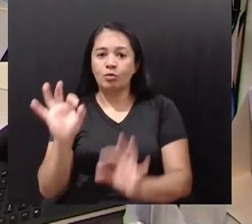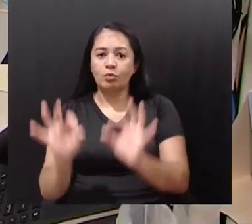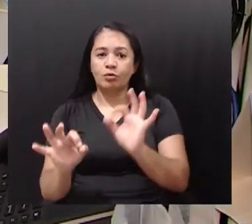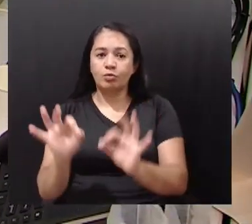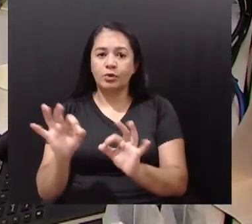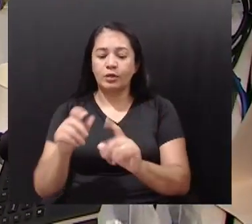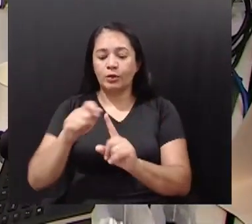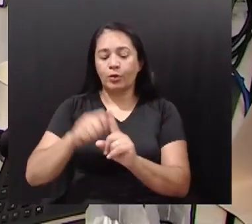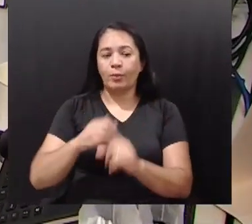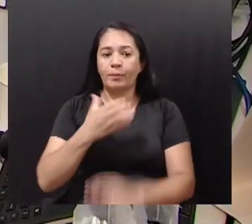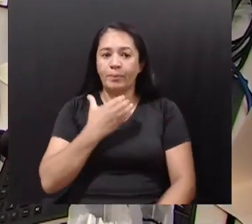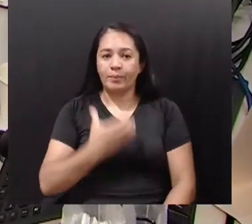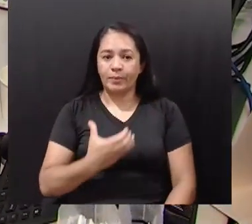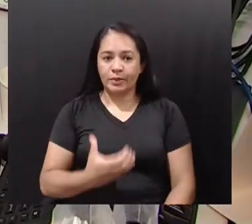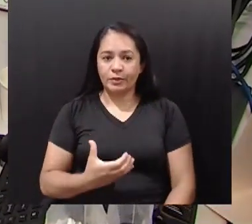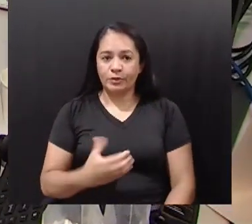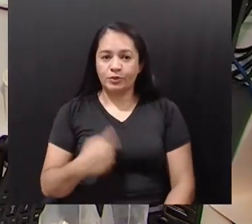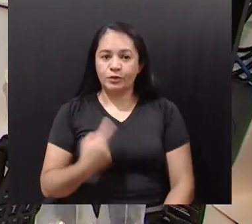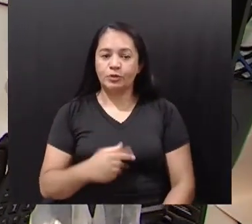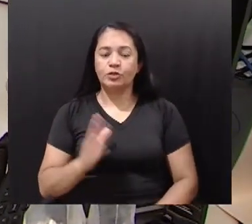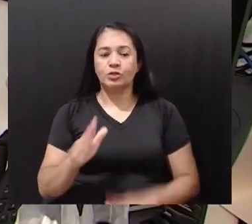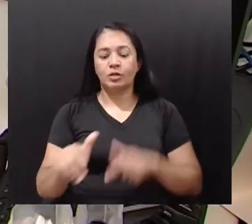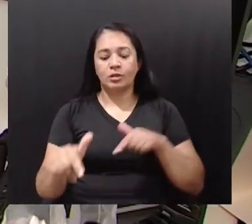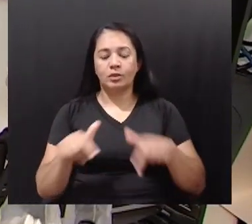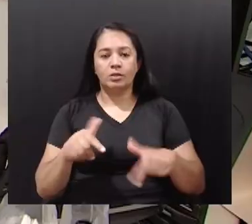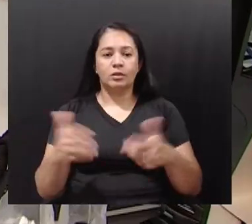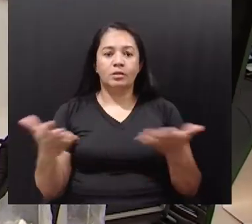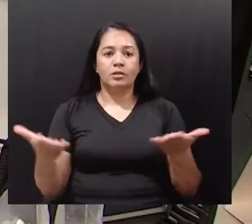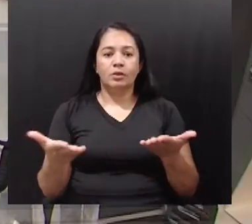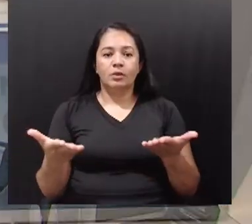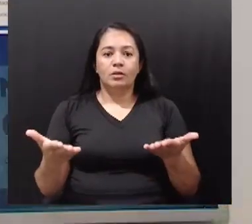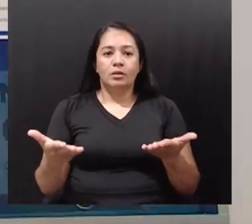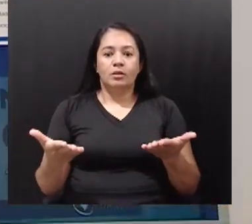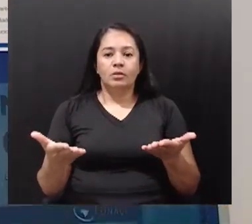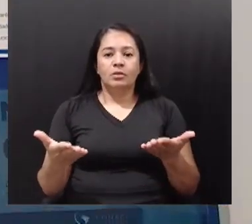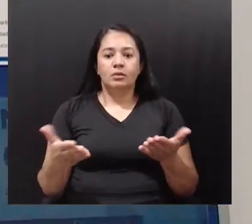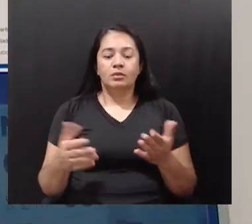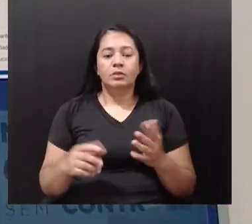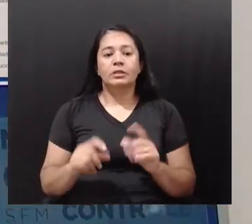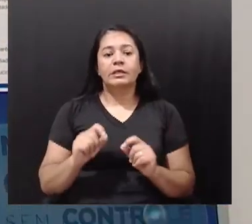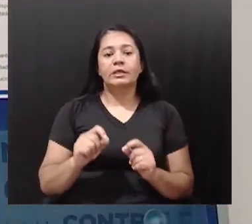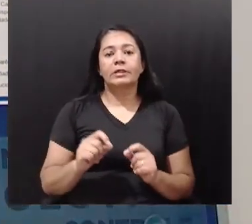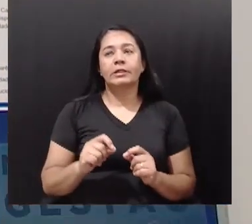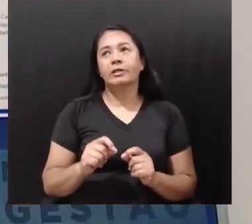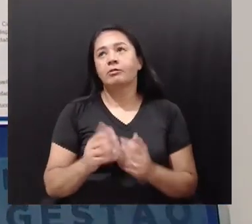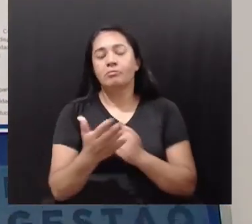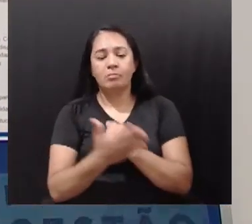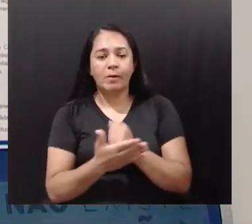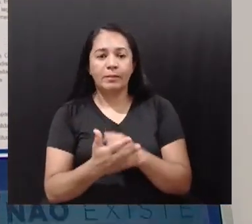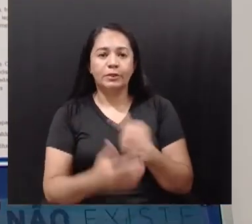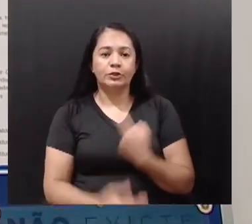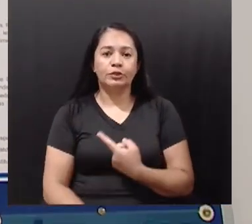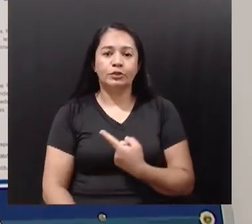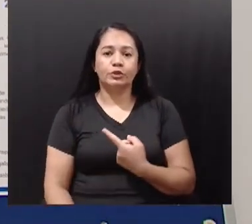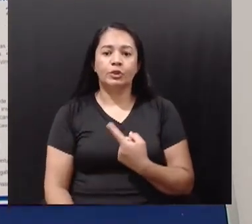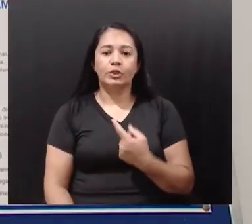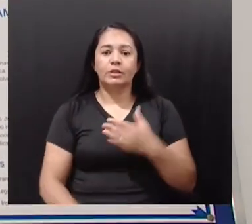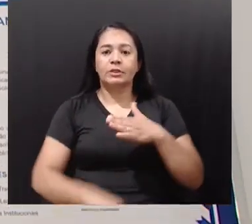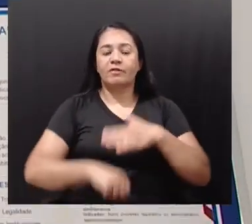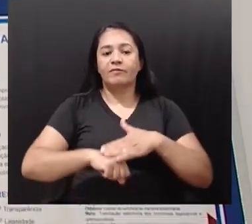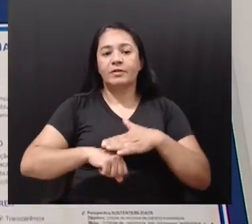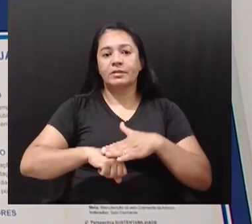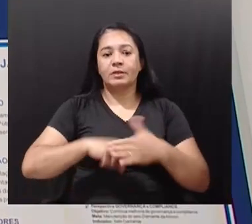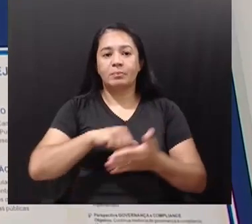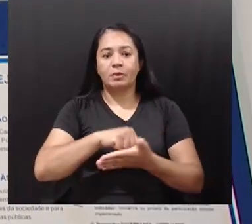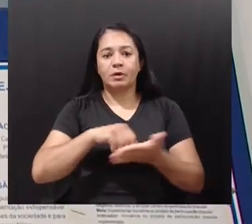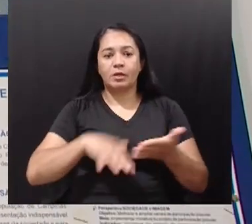inclusive estamos trabalhando nele agora, que é um norteador. É muito comum a gente executar atividades além do